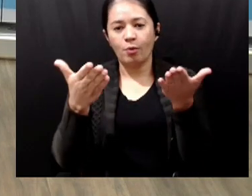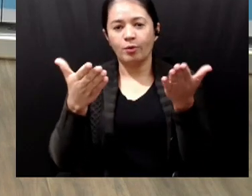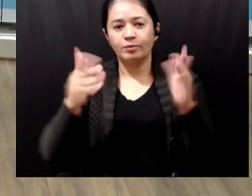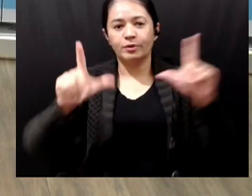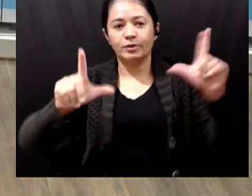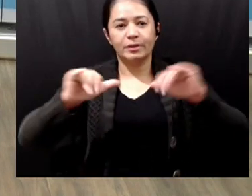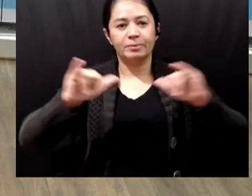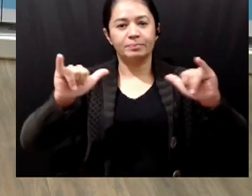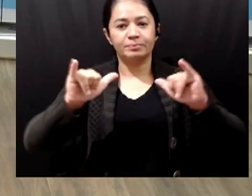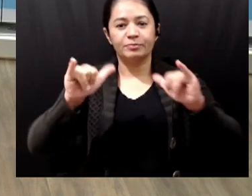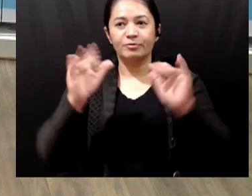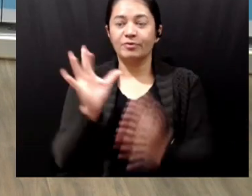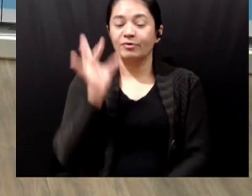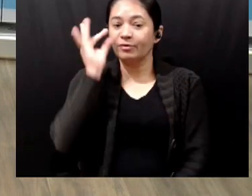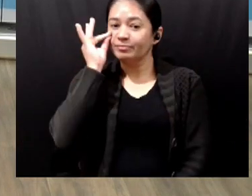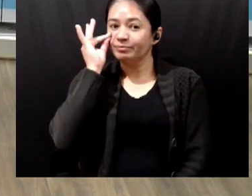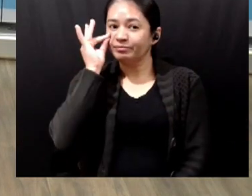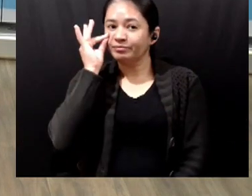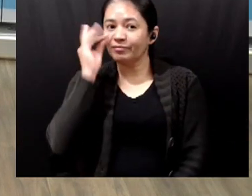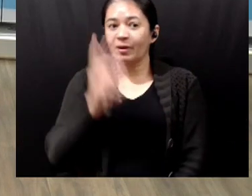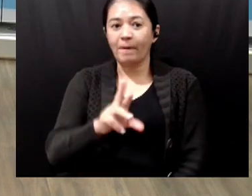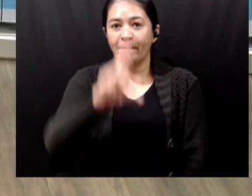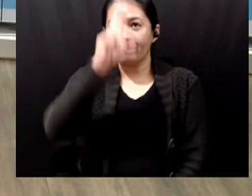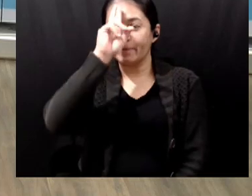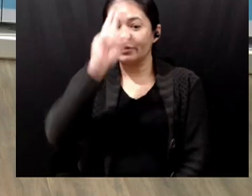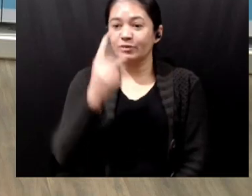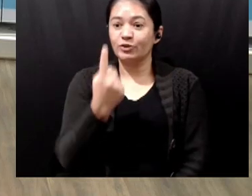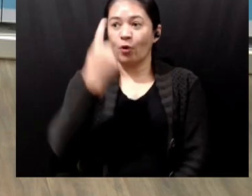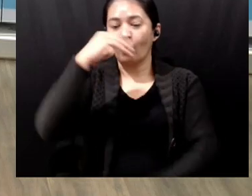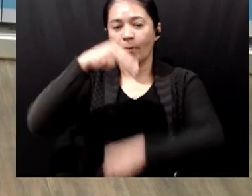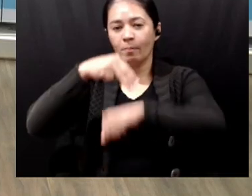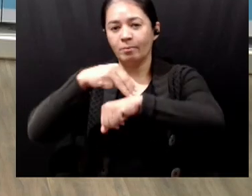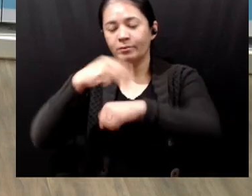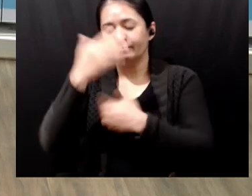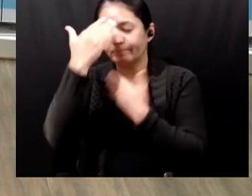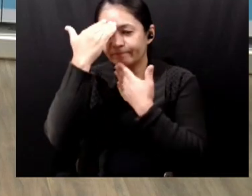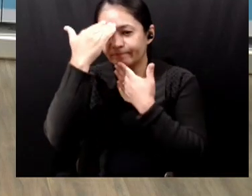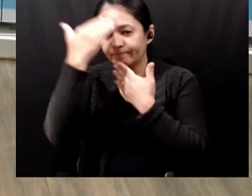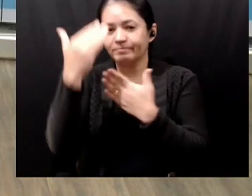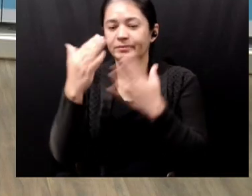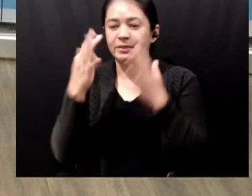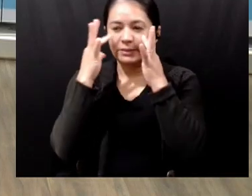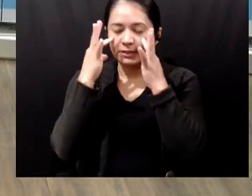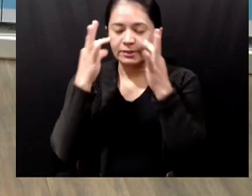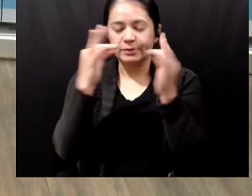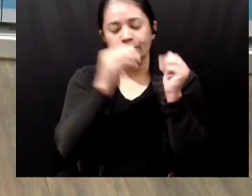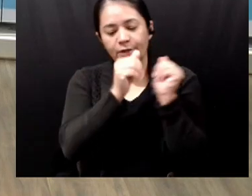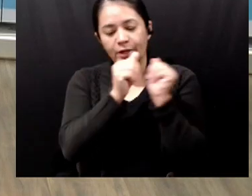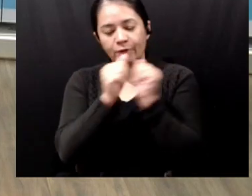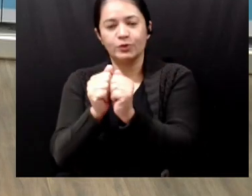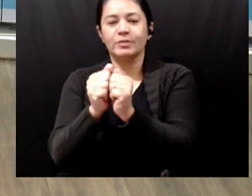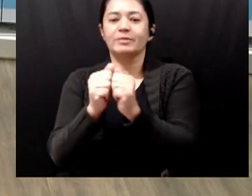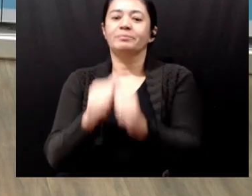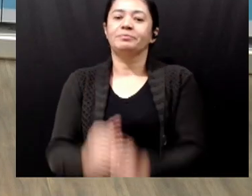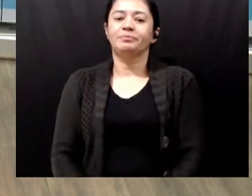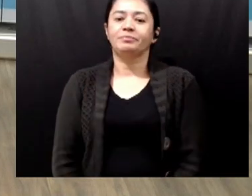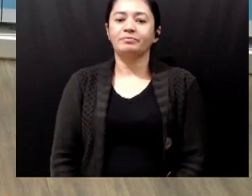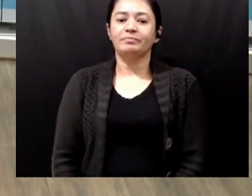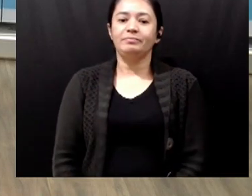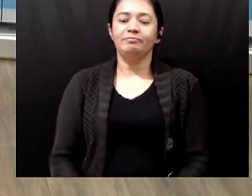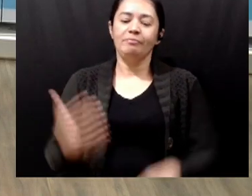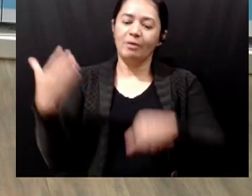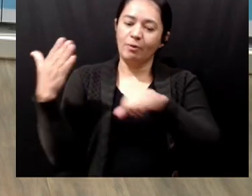ao vivo, meio-dia, mais um minuto. Muito obrigado pela sua companhia, pela sua audiência e participe.